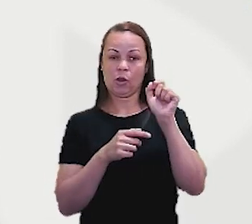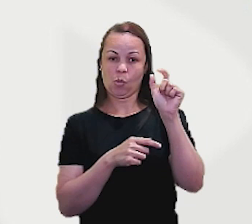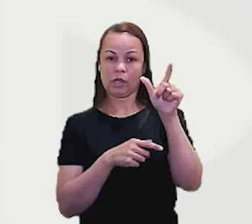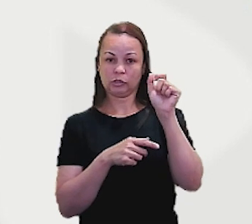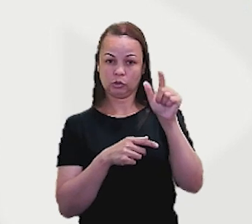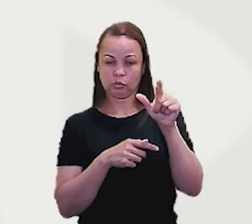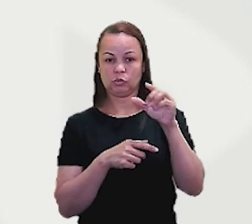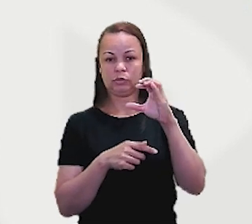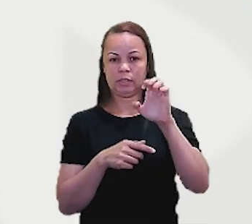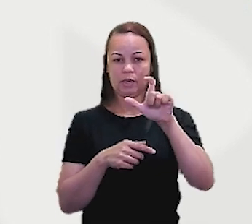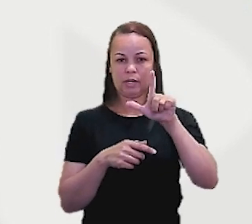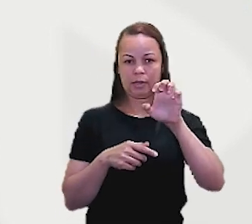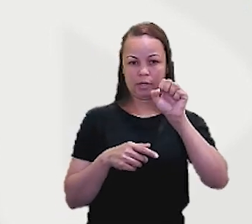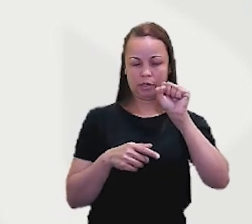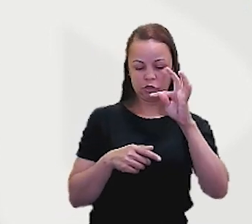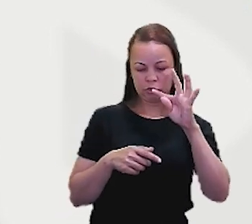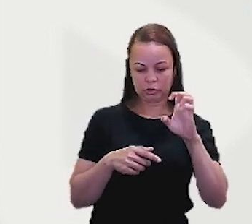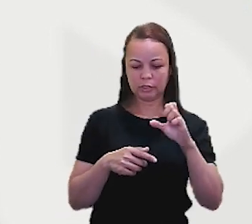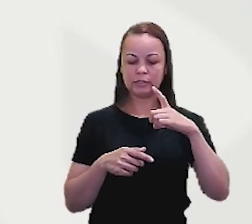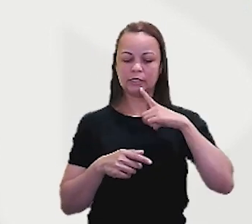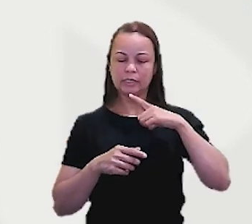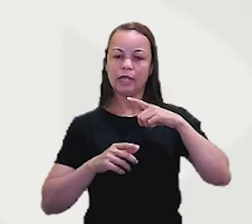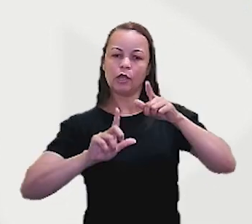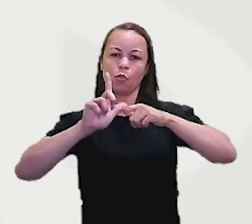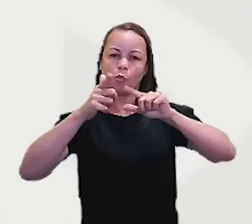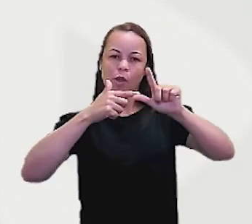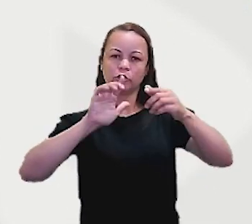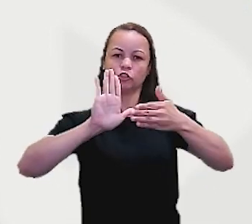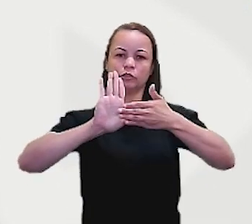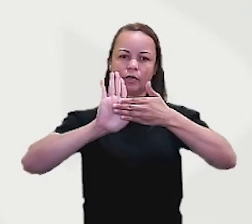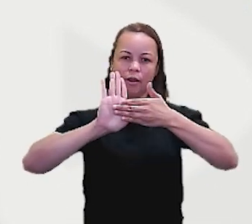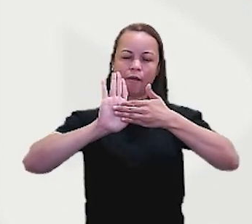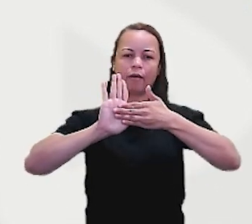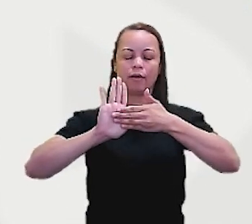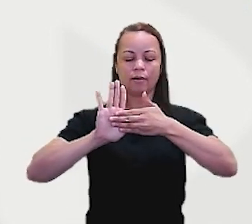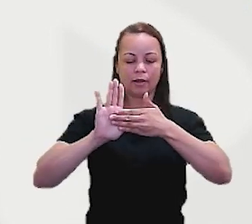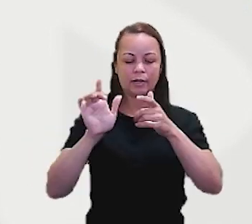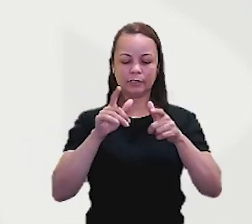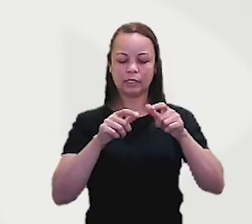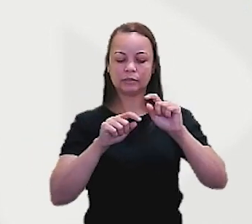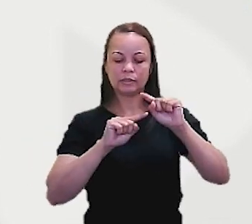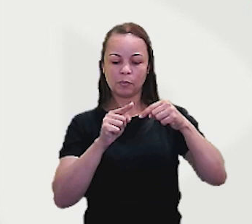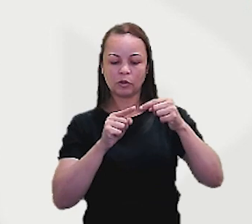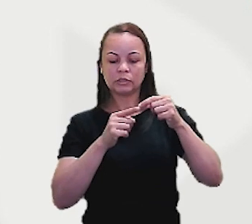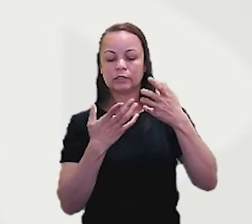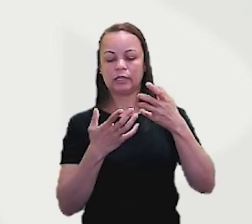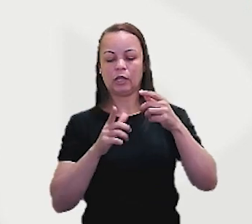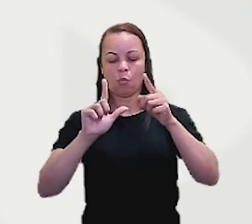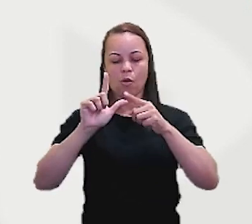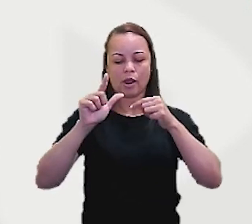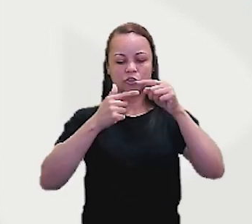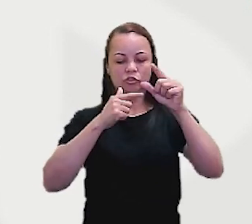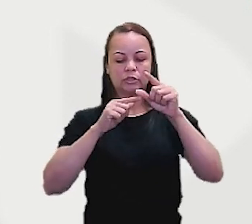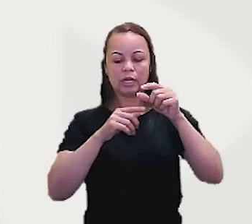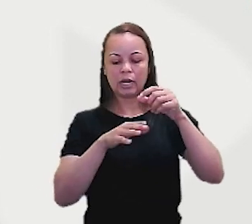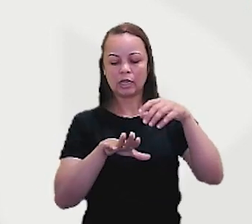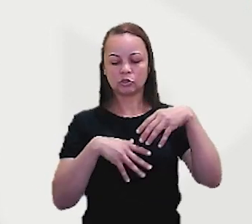celeste, apoiado em uma estrela de cinco pontas. No centro, uma constelação do Cruzeiro do Sul sobre uma